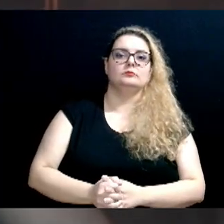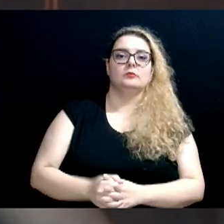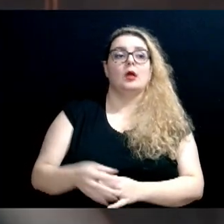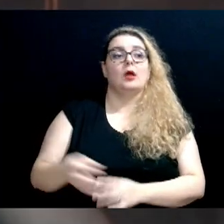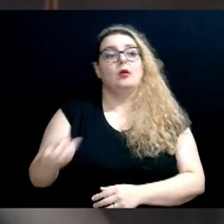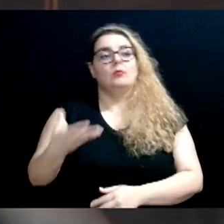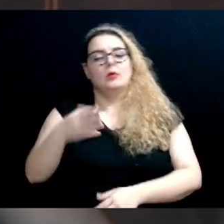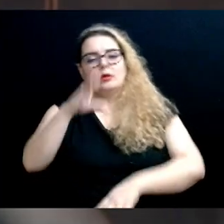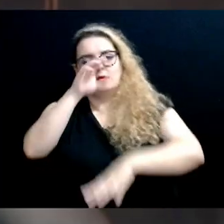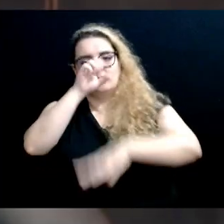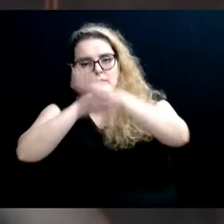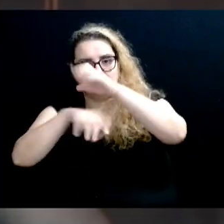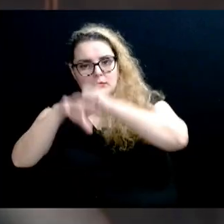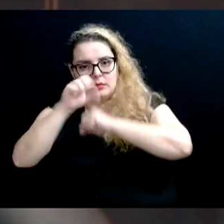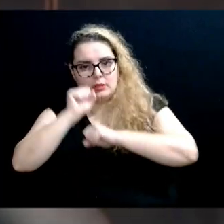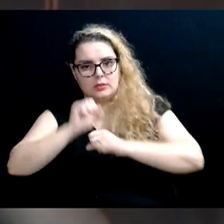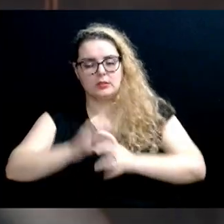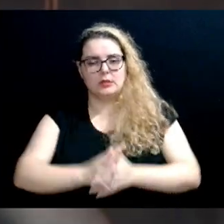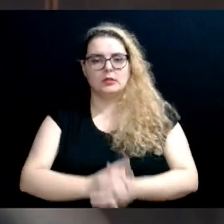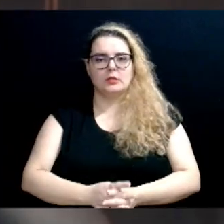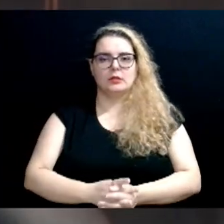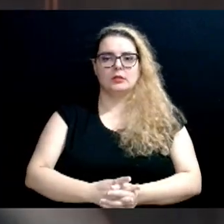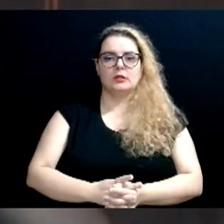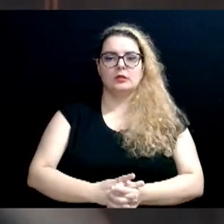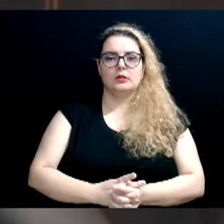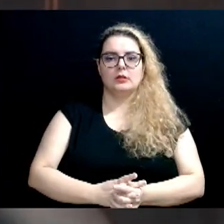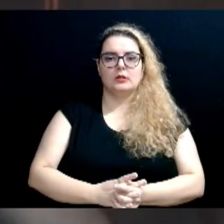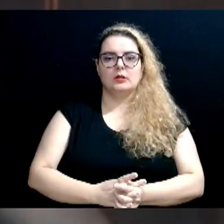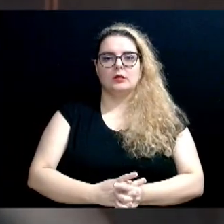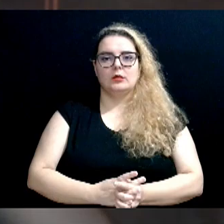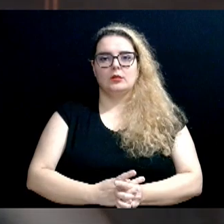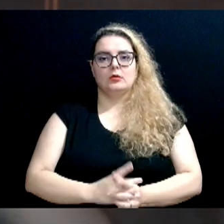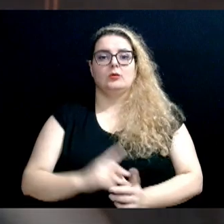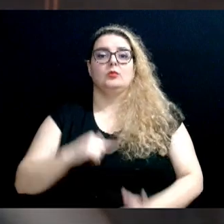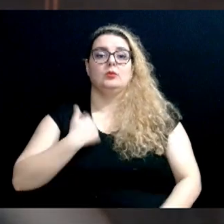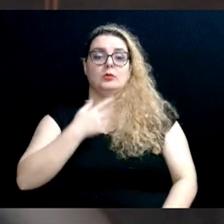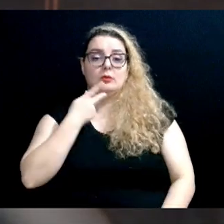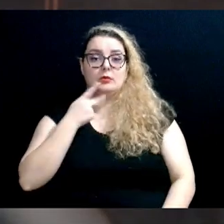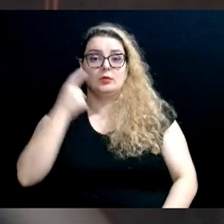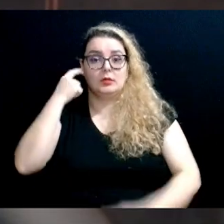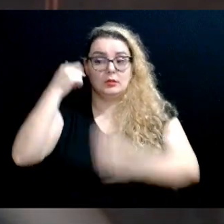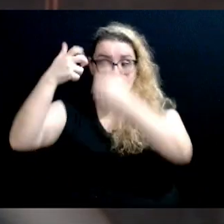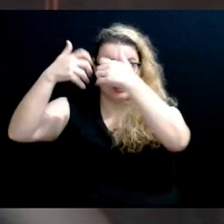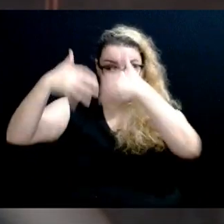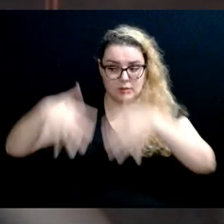aprendizagem, o que a gente chama em neurociência a